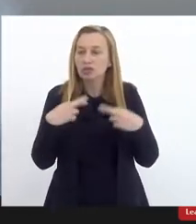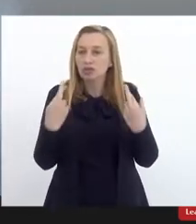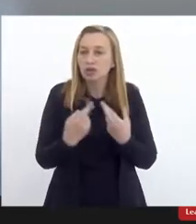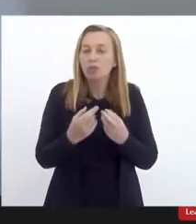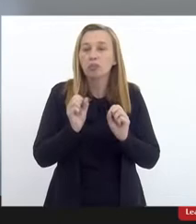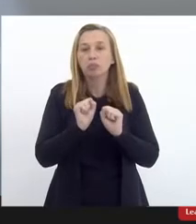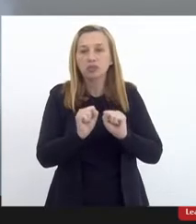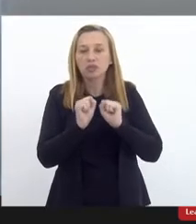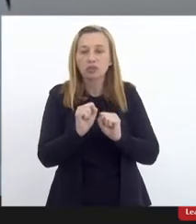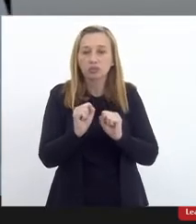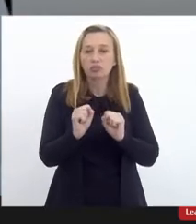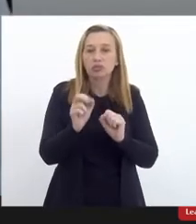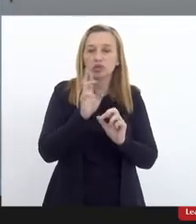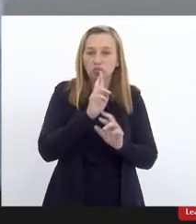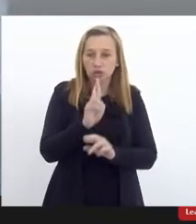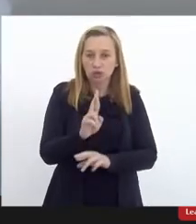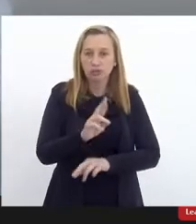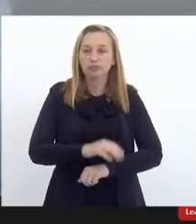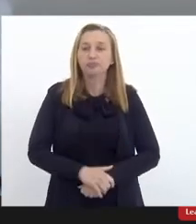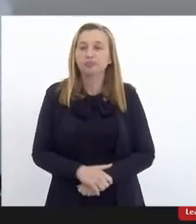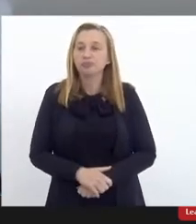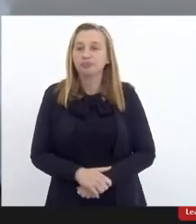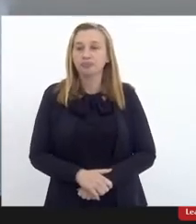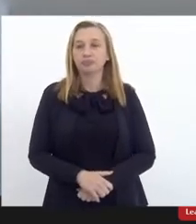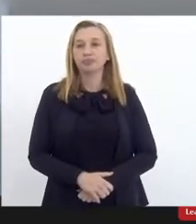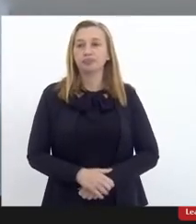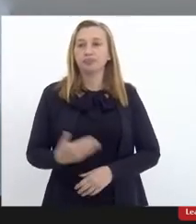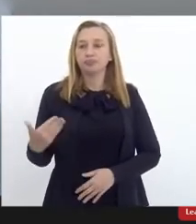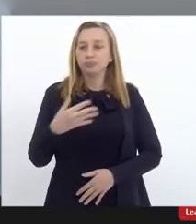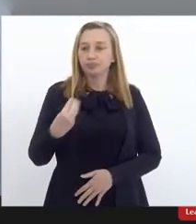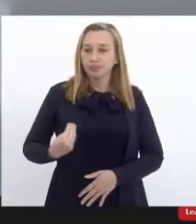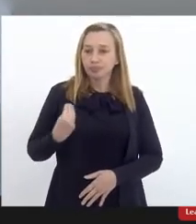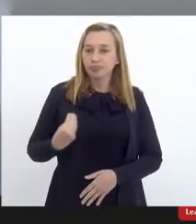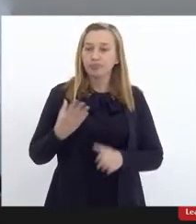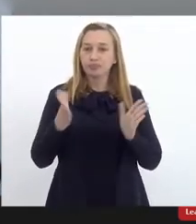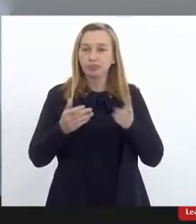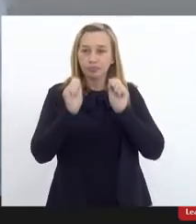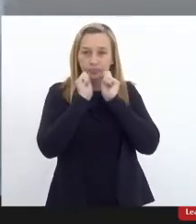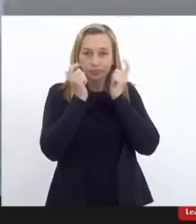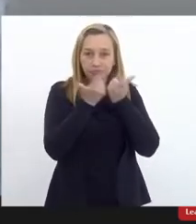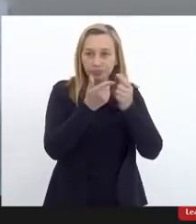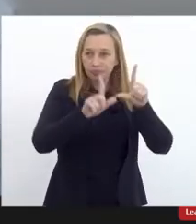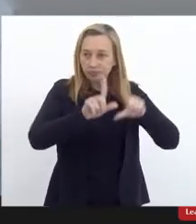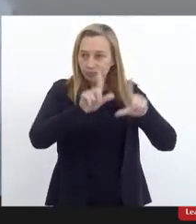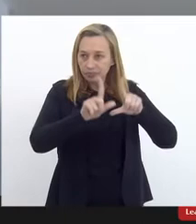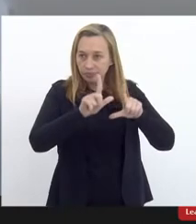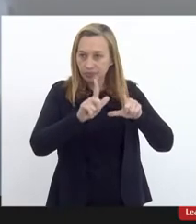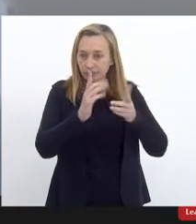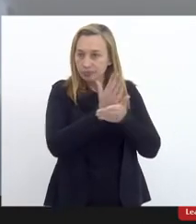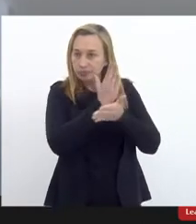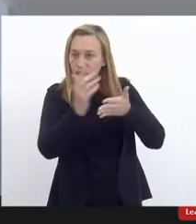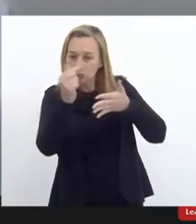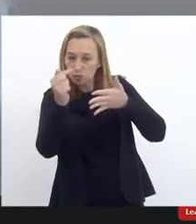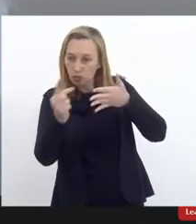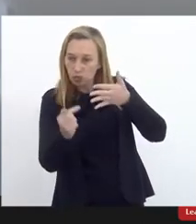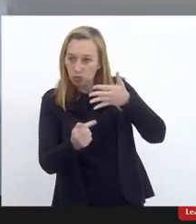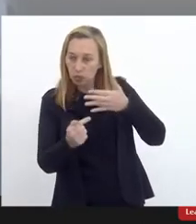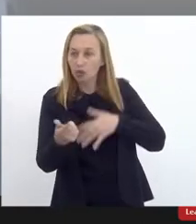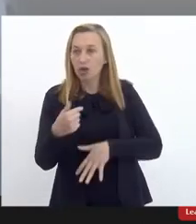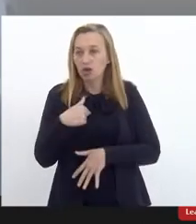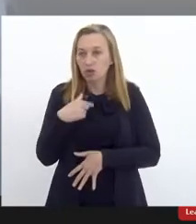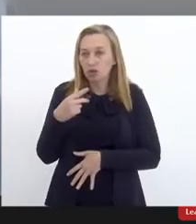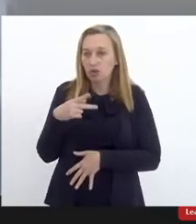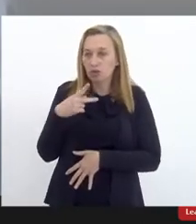poderão respondê-las. A gente entrou ao vivo agora há pouco pela TV Alerj, até alguns pontos eu